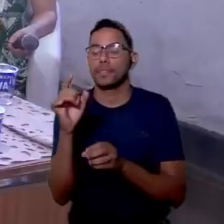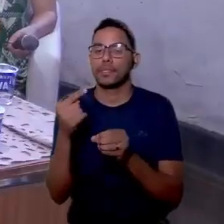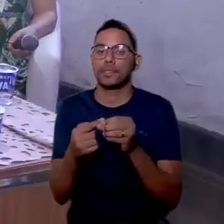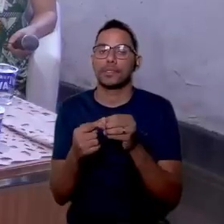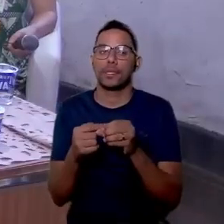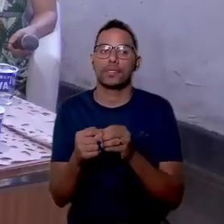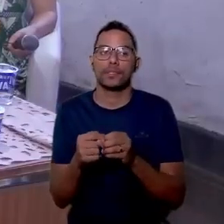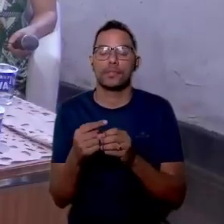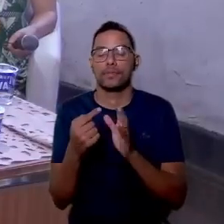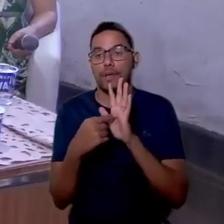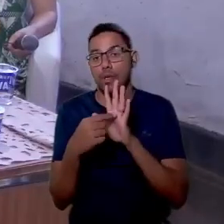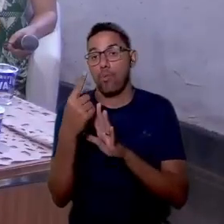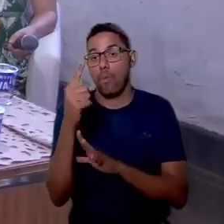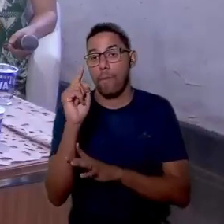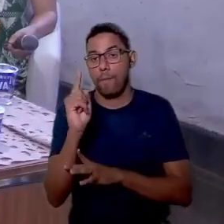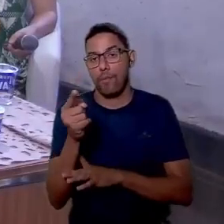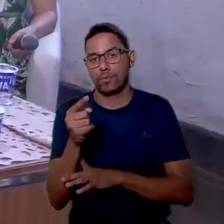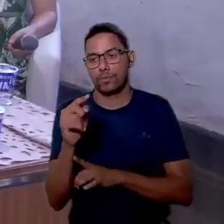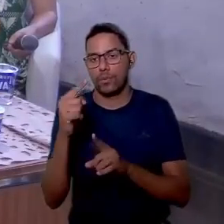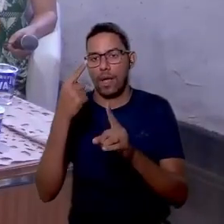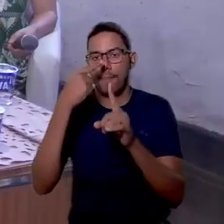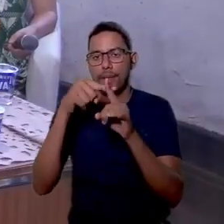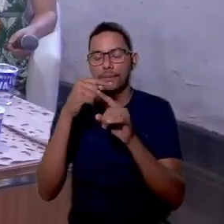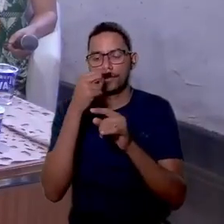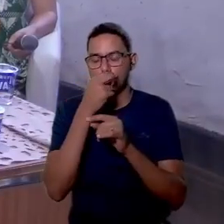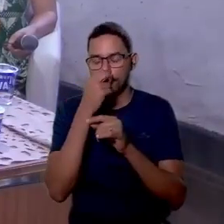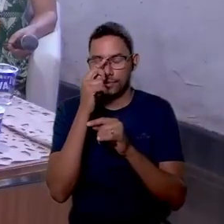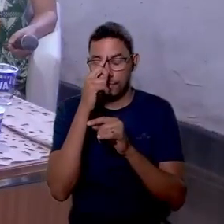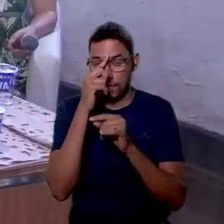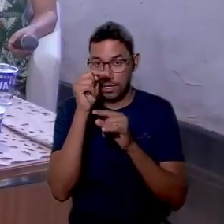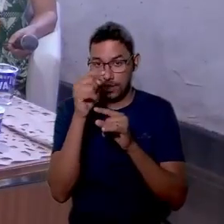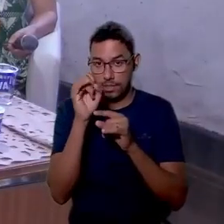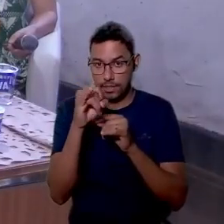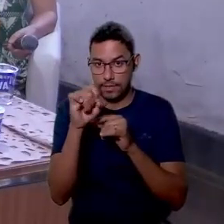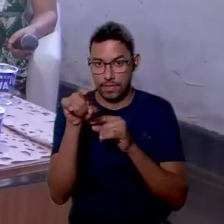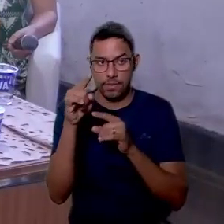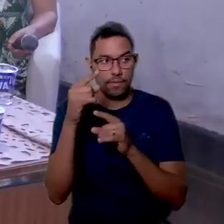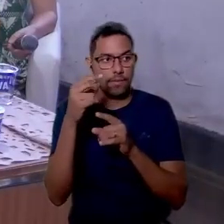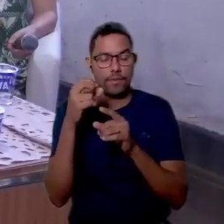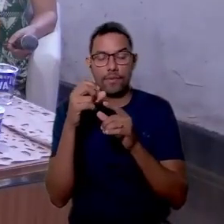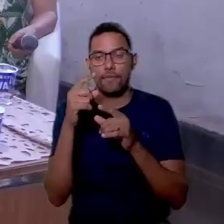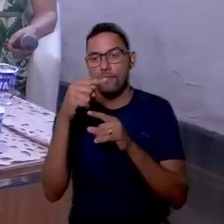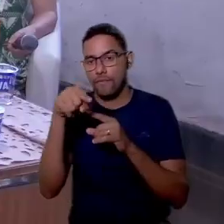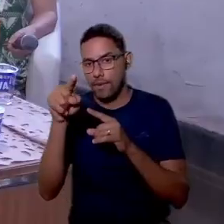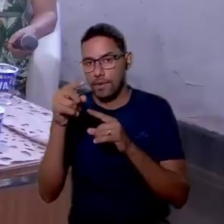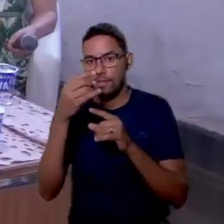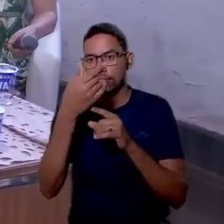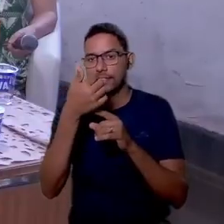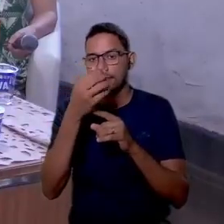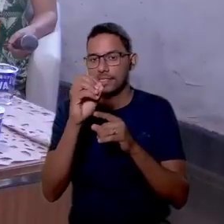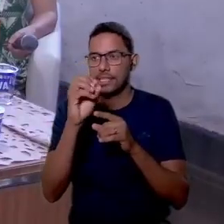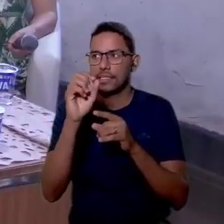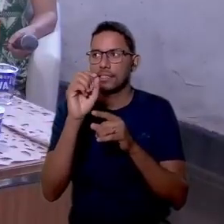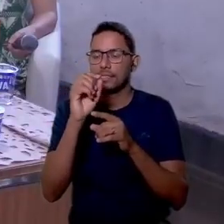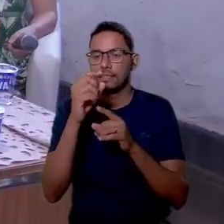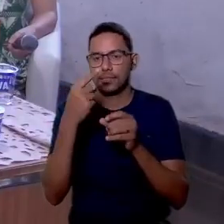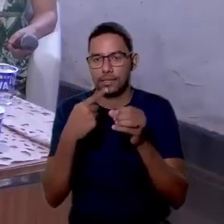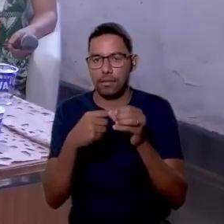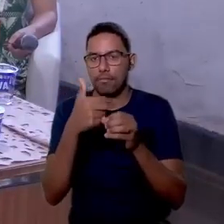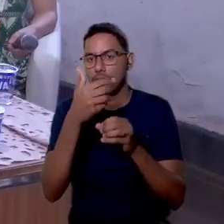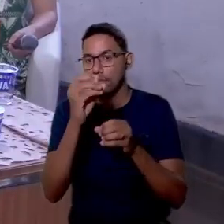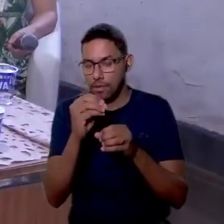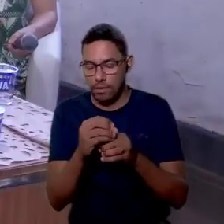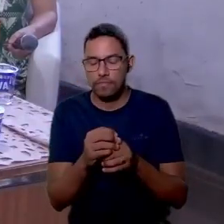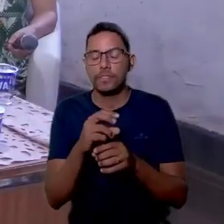cidade que você circula, você ganha um ponto a mais. Então, se você circular por 10 cidades, você vai ganhar 10 pontos. O máximo é 10. Se